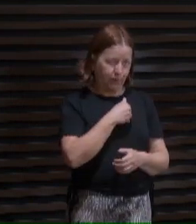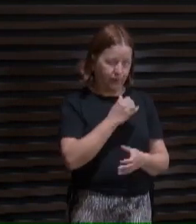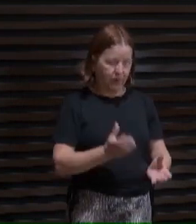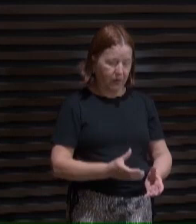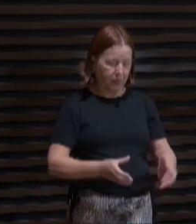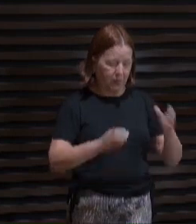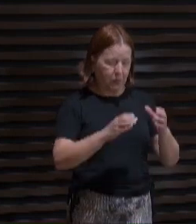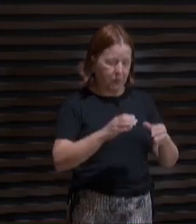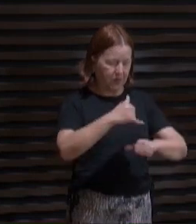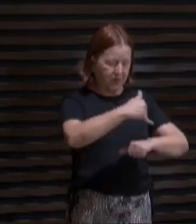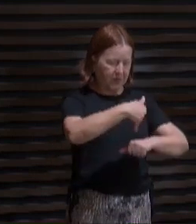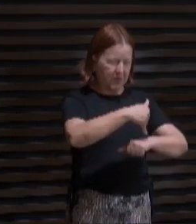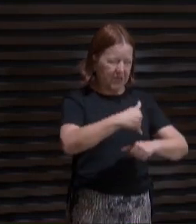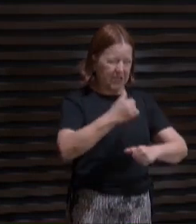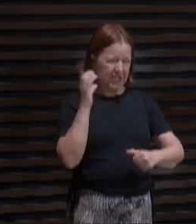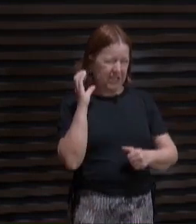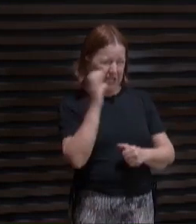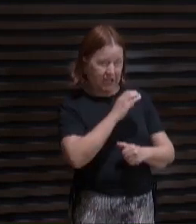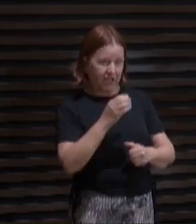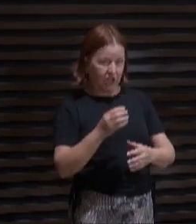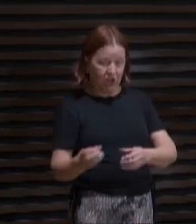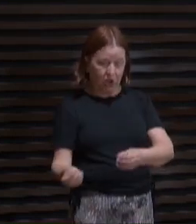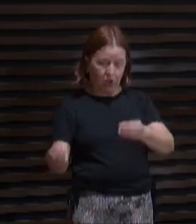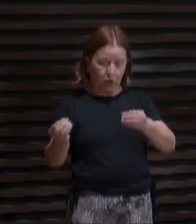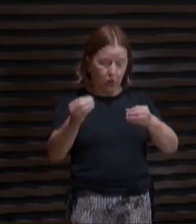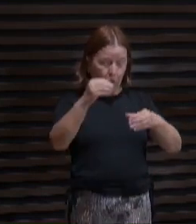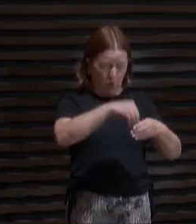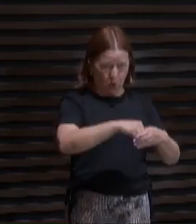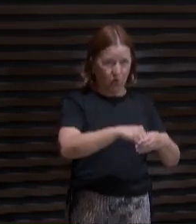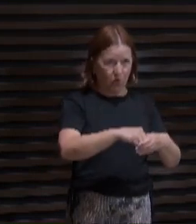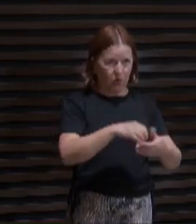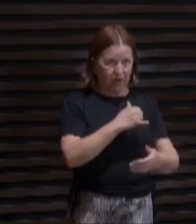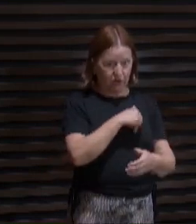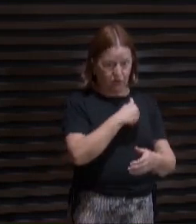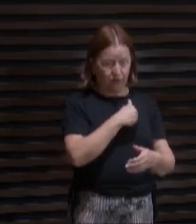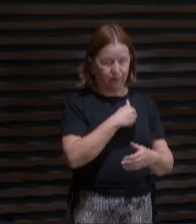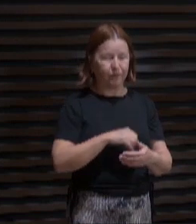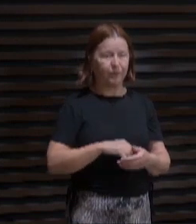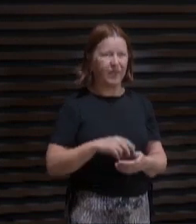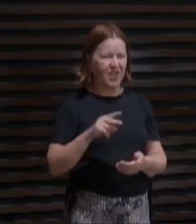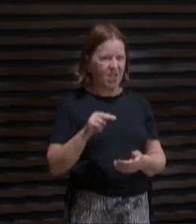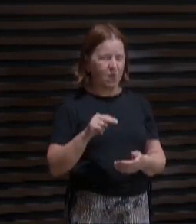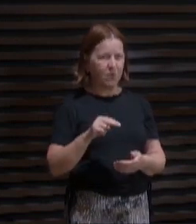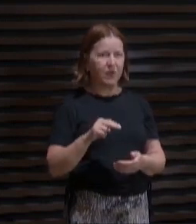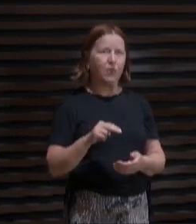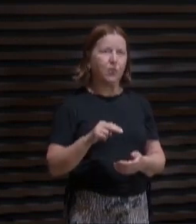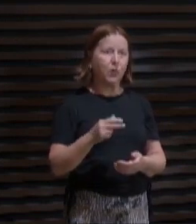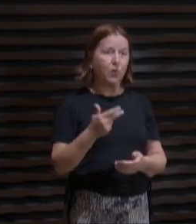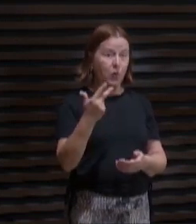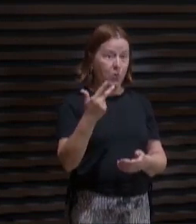Assim como Sadraque, Mesaque e Abdenego foram postos dentro da fornalha ardente